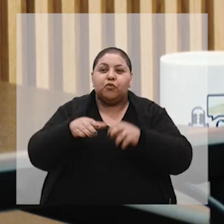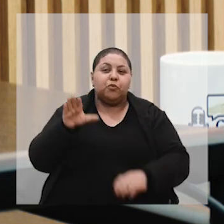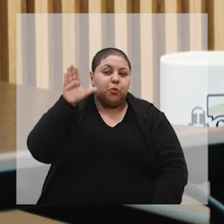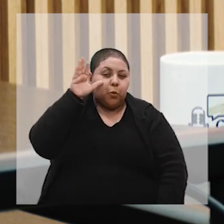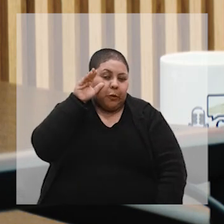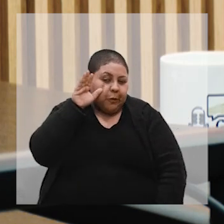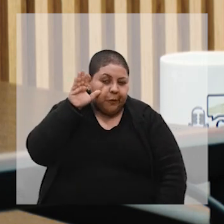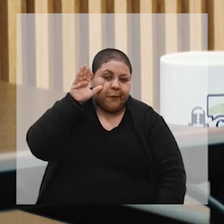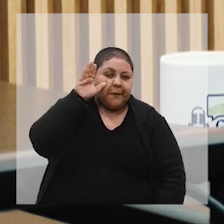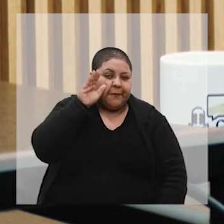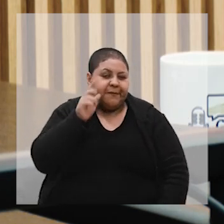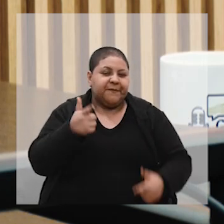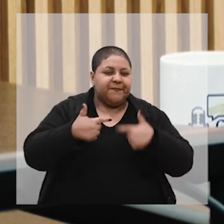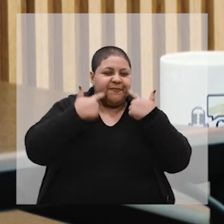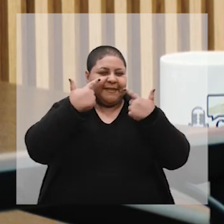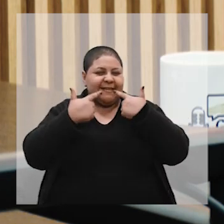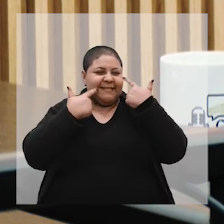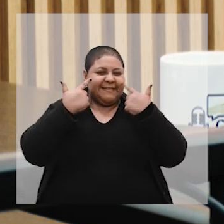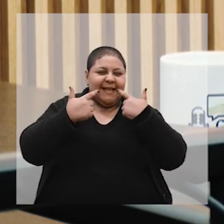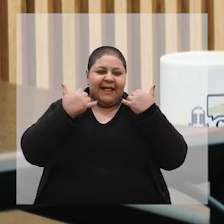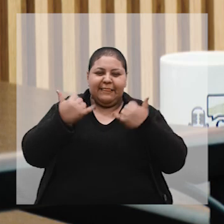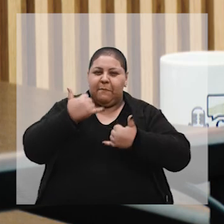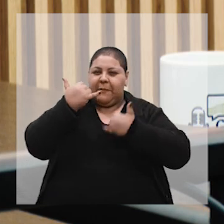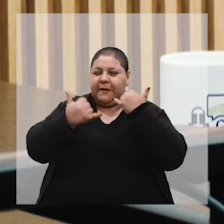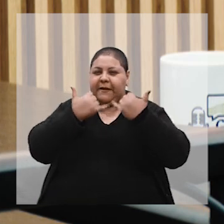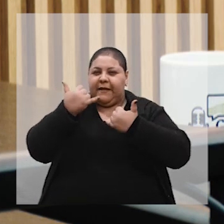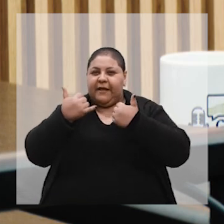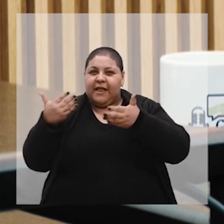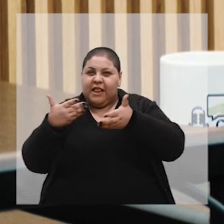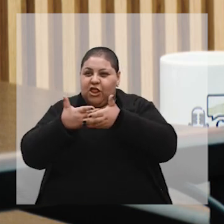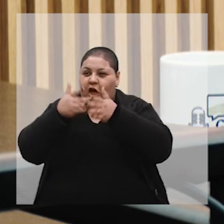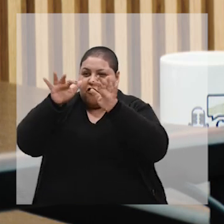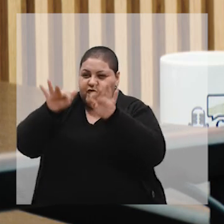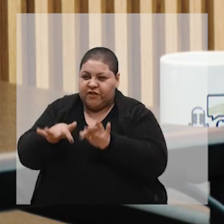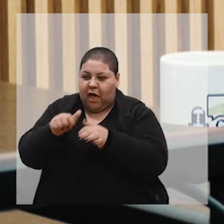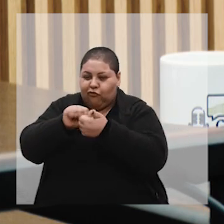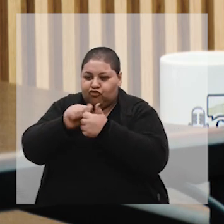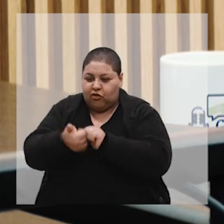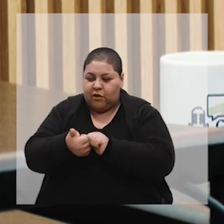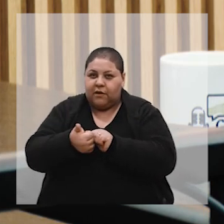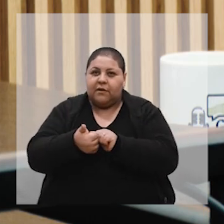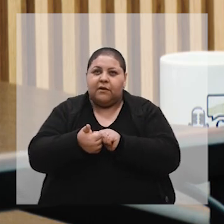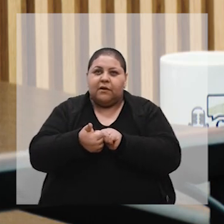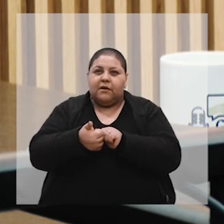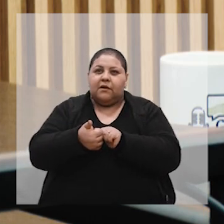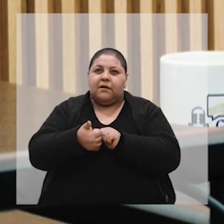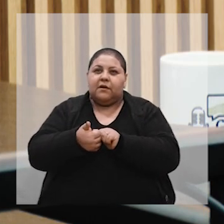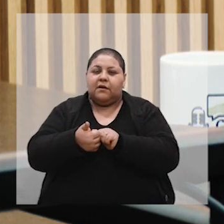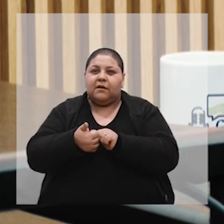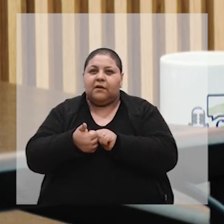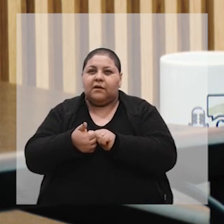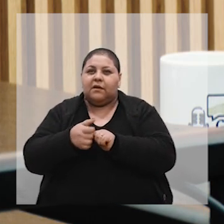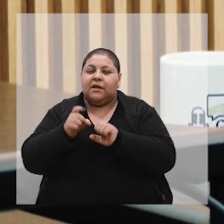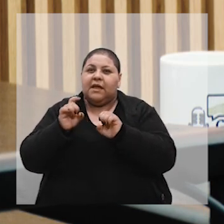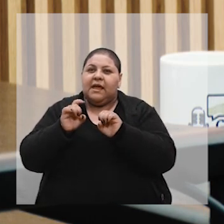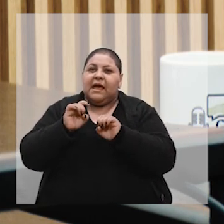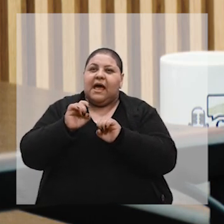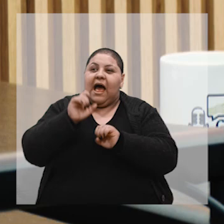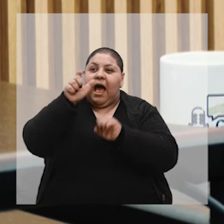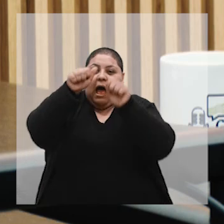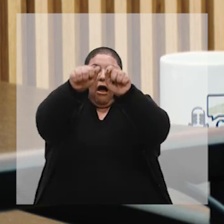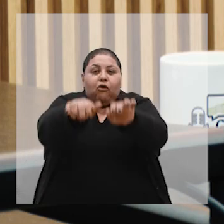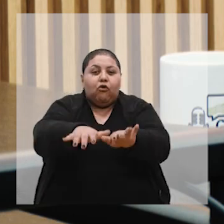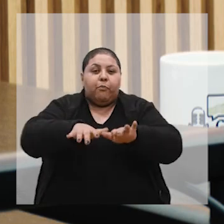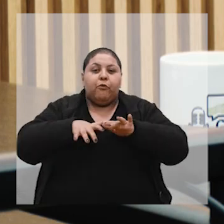mundo curioso, assim, risada, brincadeira e coisa assim. E tu chegar no final da partida, uma tirada de bola nossa ser